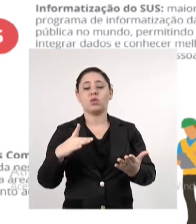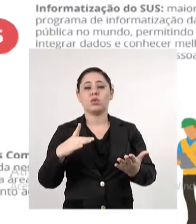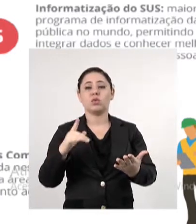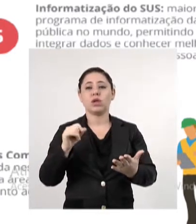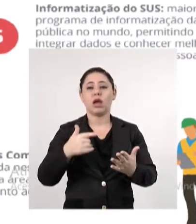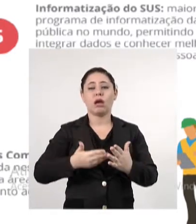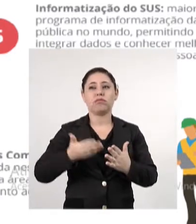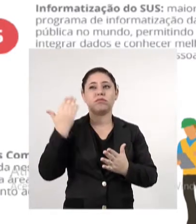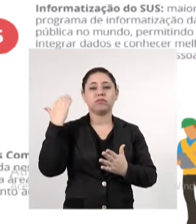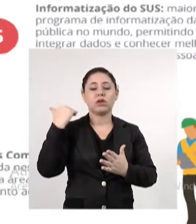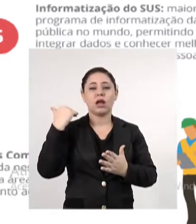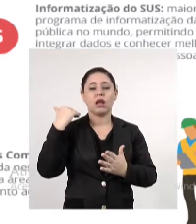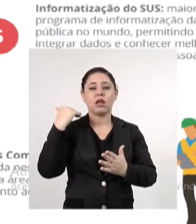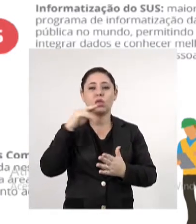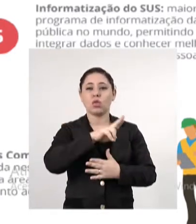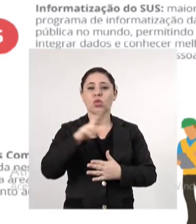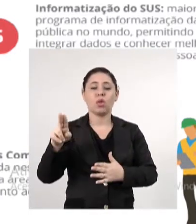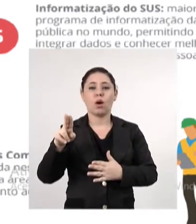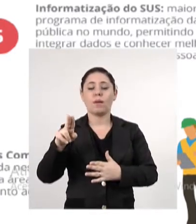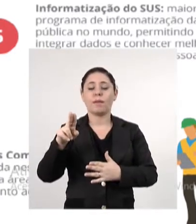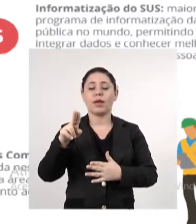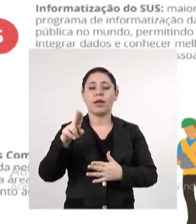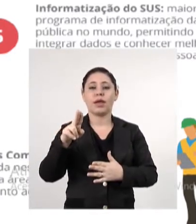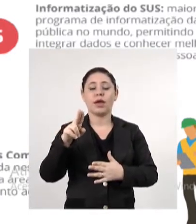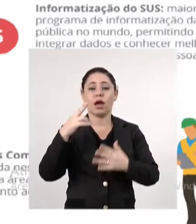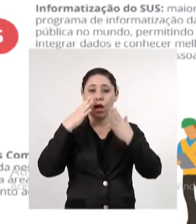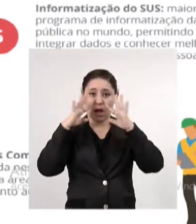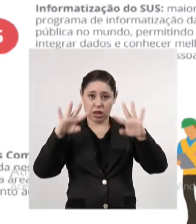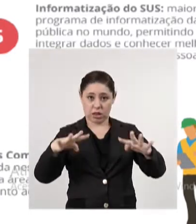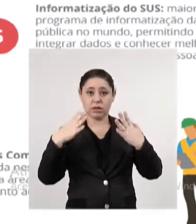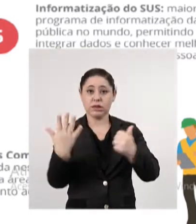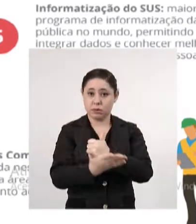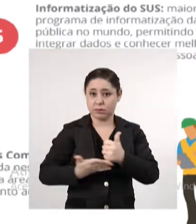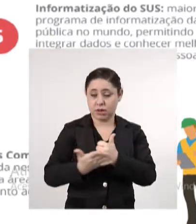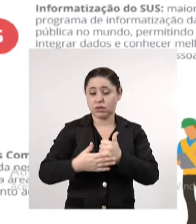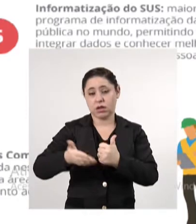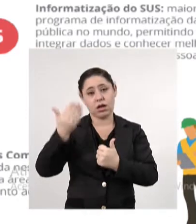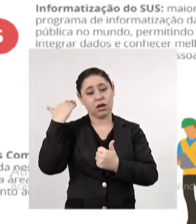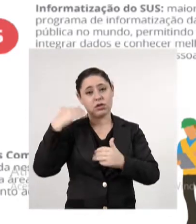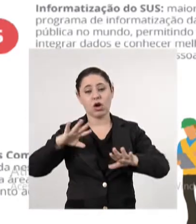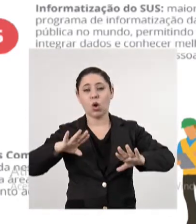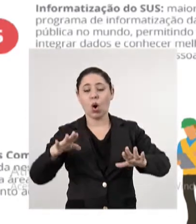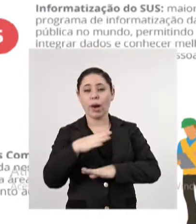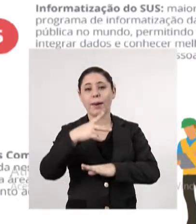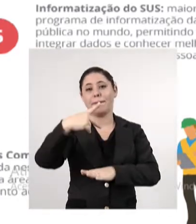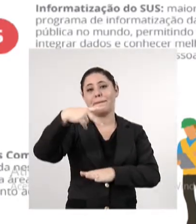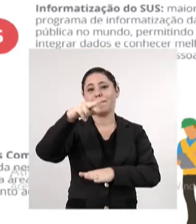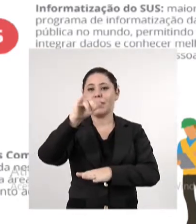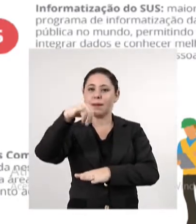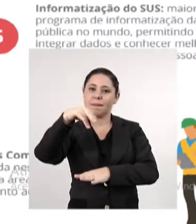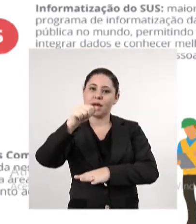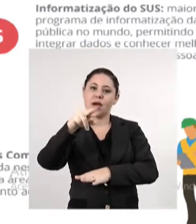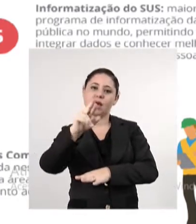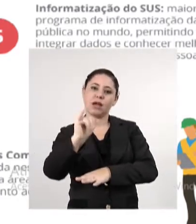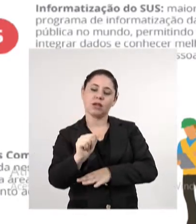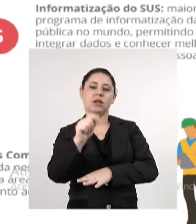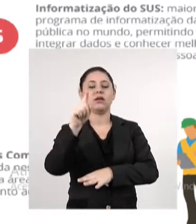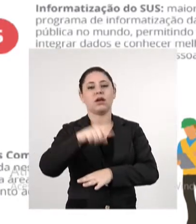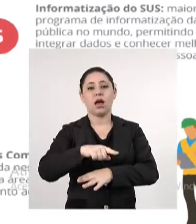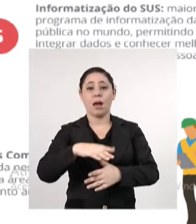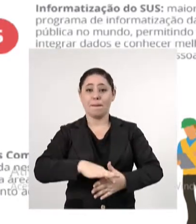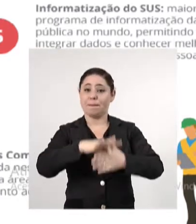que é a antiga denominação de atenção básica, né? Que se utilizava essa denominação, agora é atenção primária, é